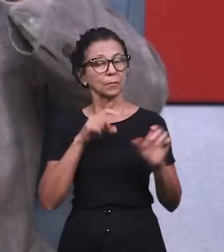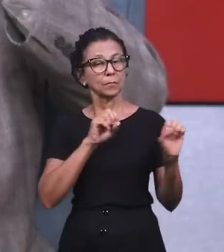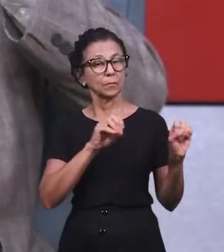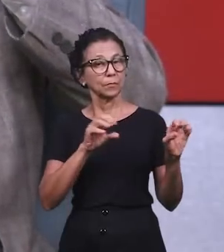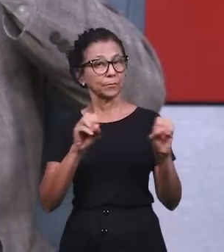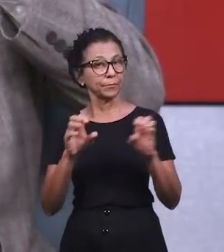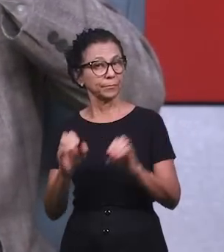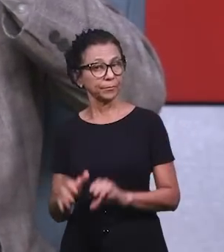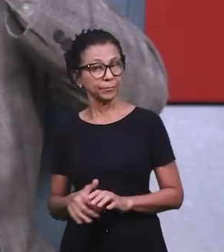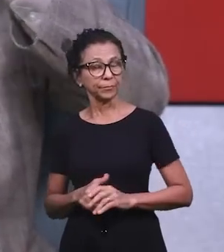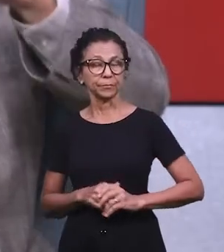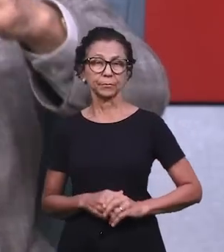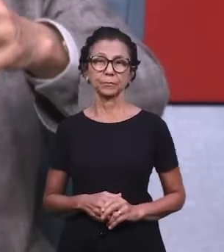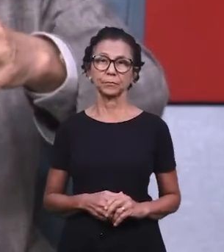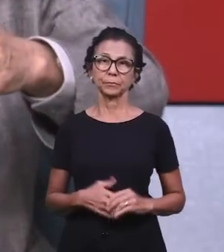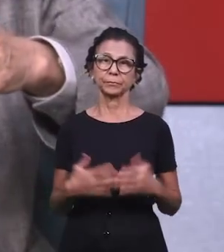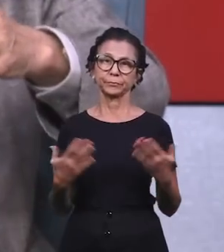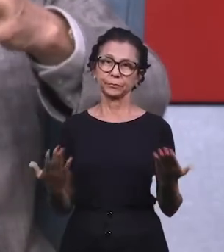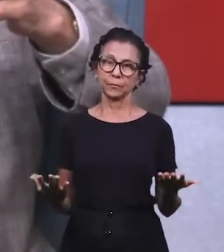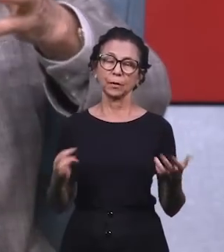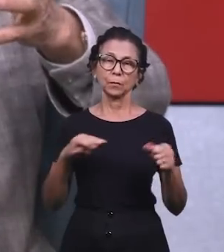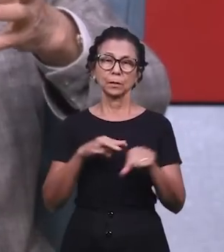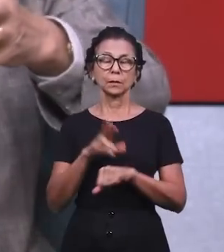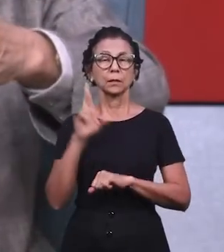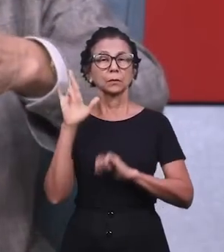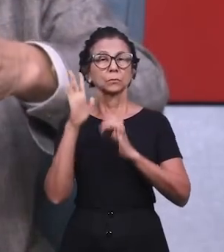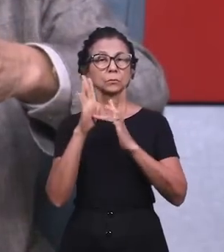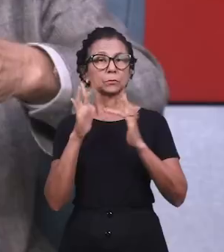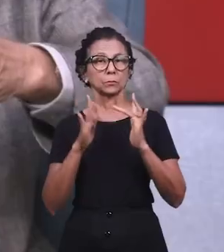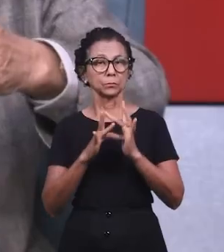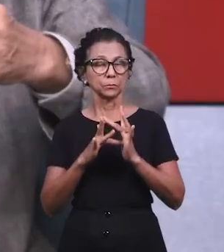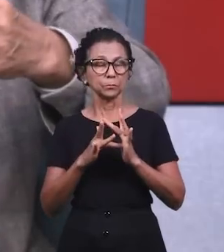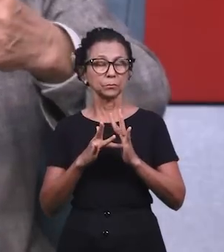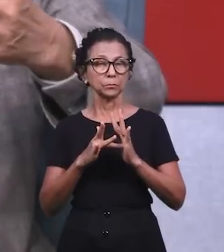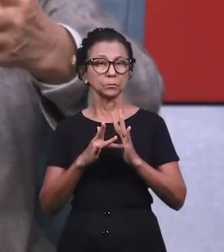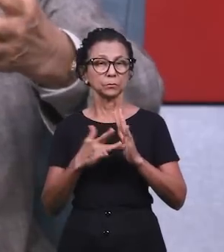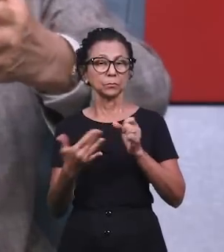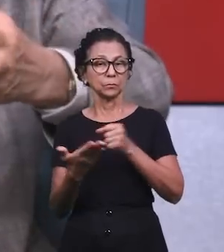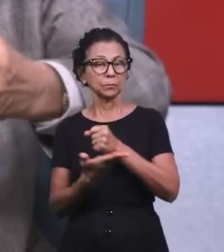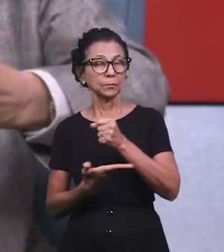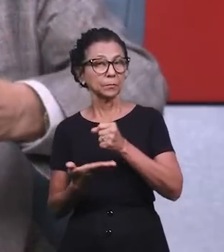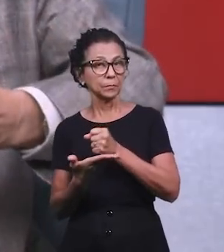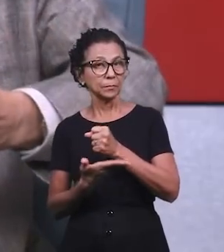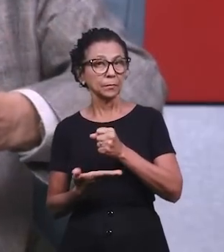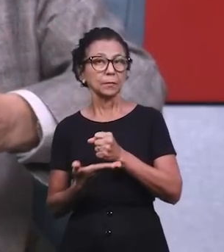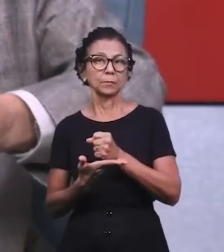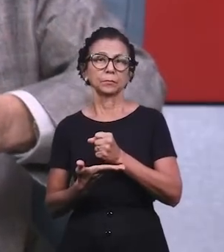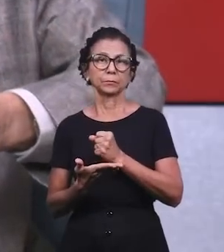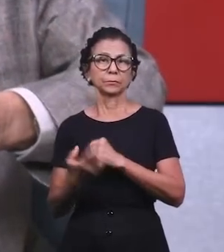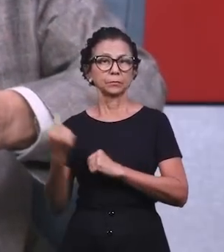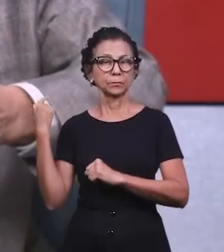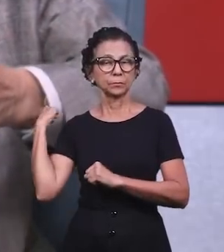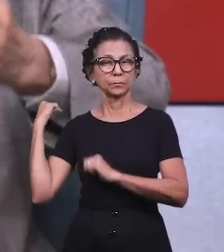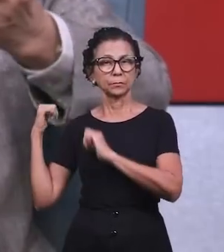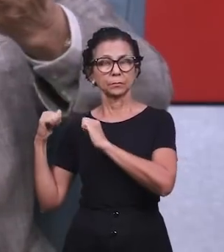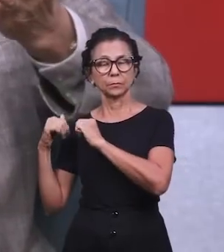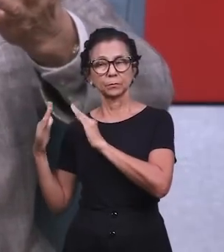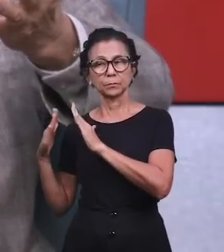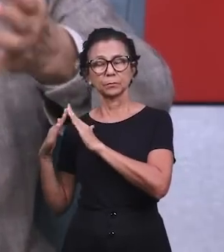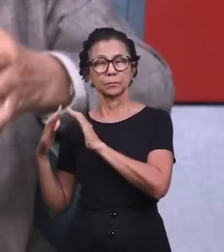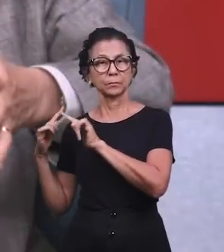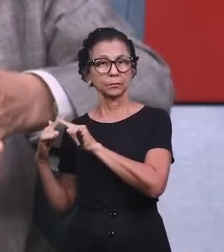o ministério de Jesus foi a base da igreja. Então, ali havia uma forma de ensino, por